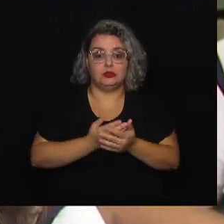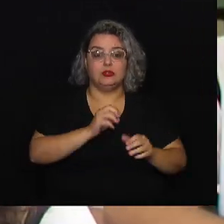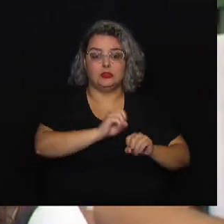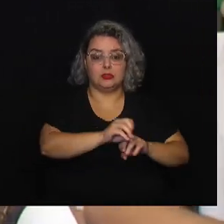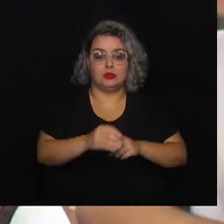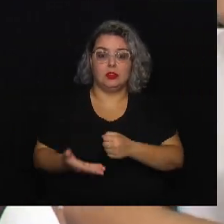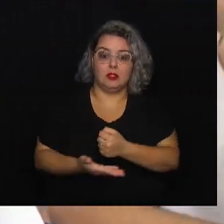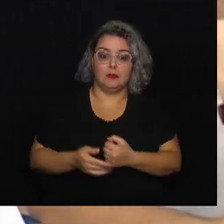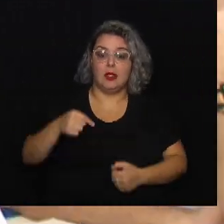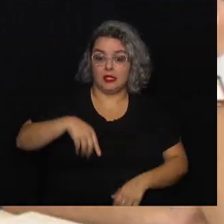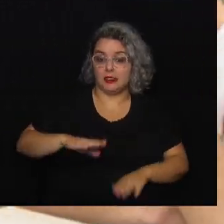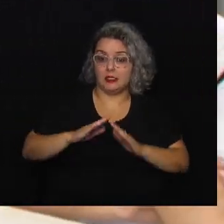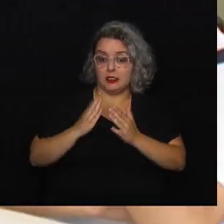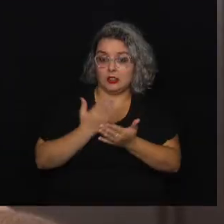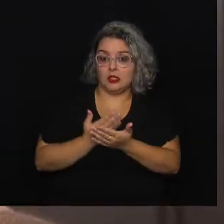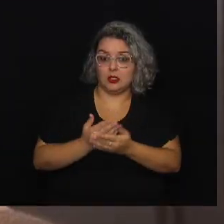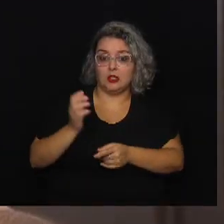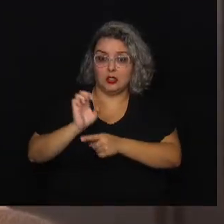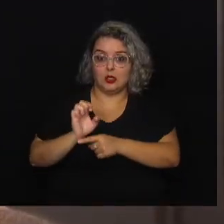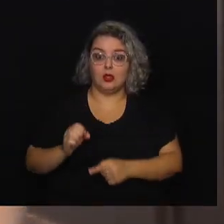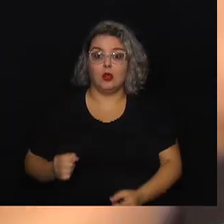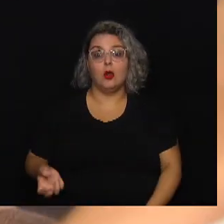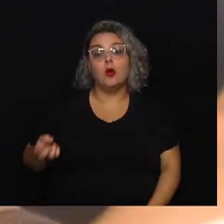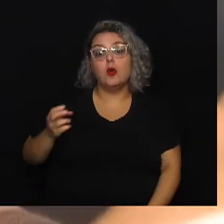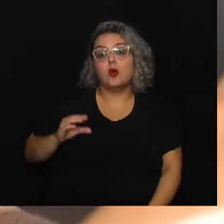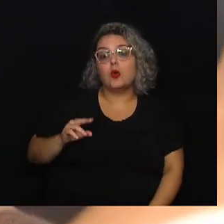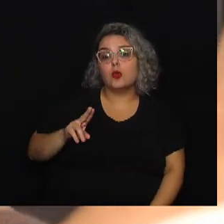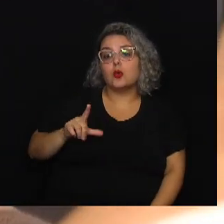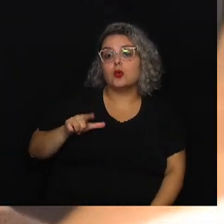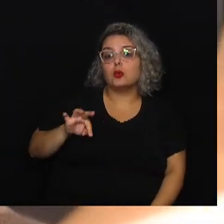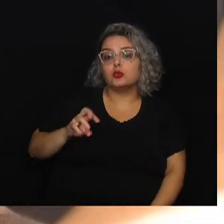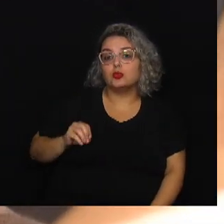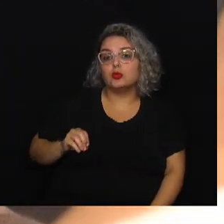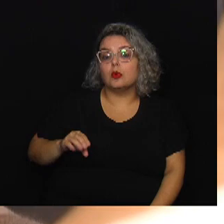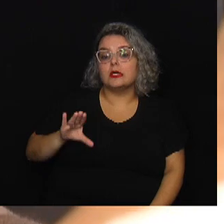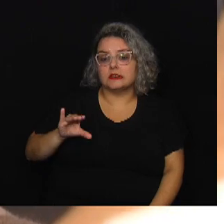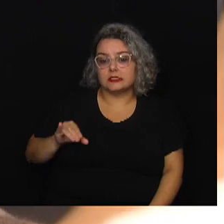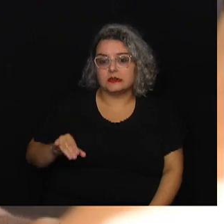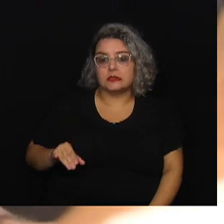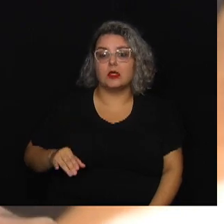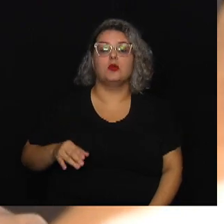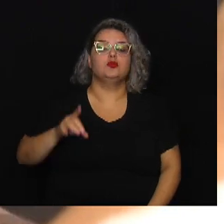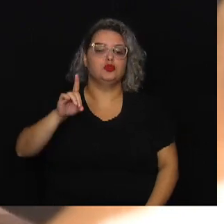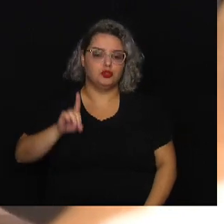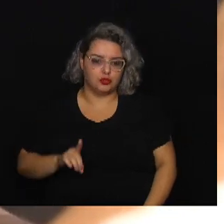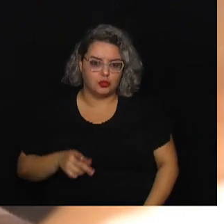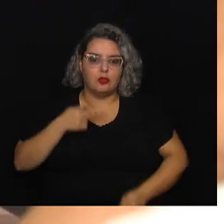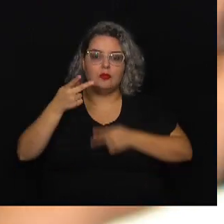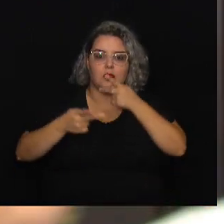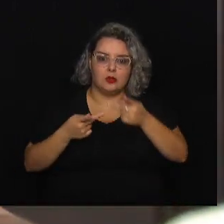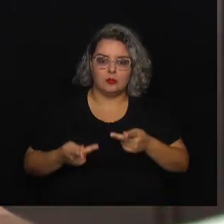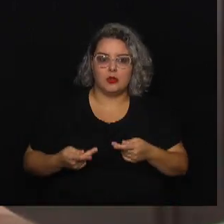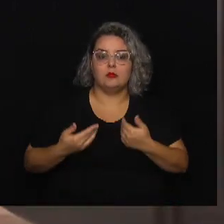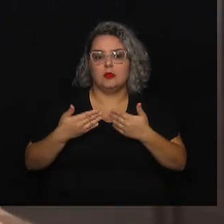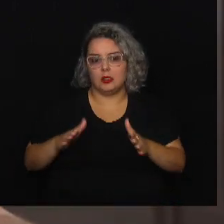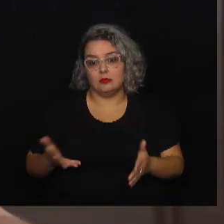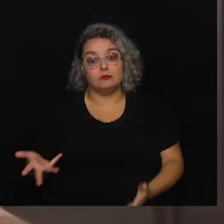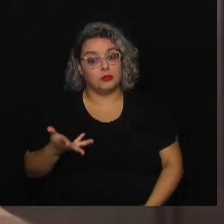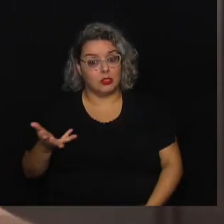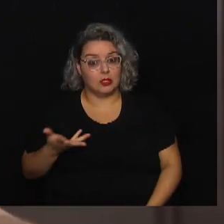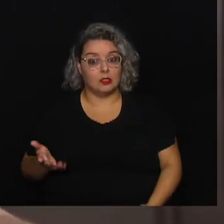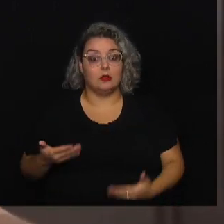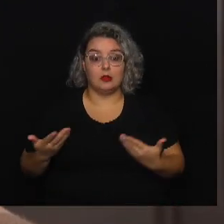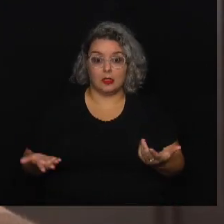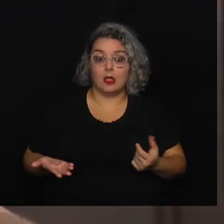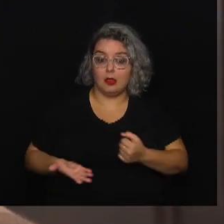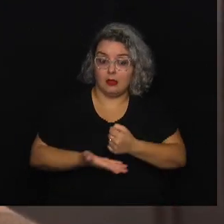na Escola Estadual Culto à Ciência, o diretor da unidade comentou esse processo de implantação que está acelerado. A base